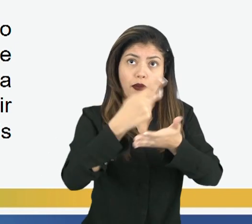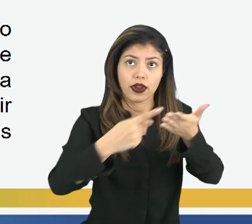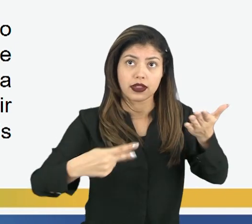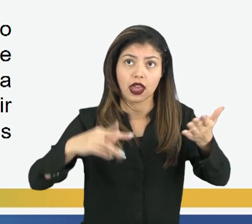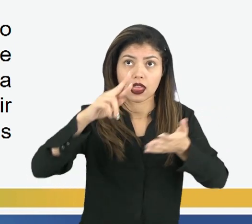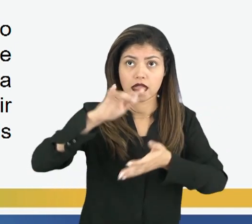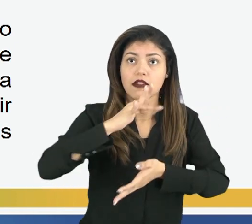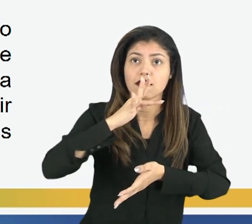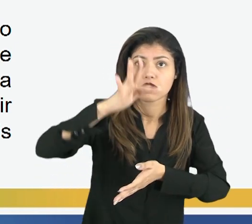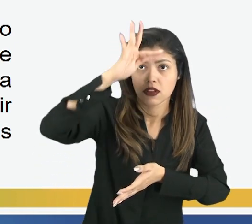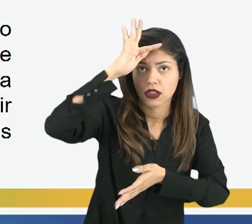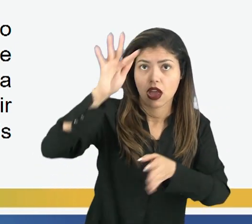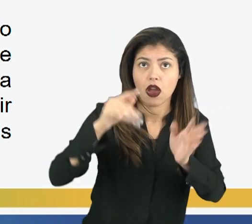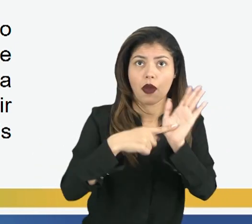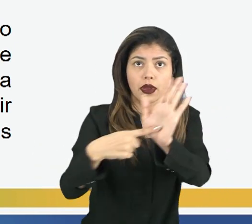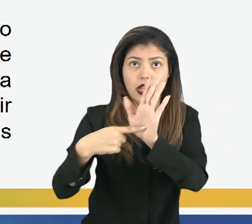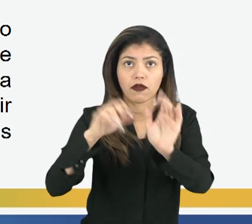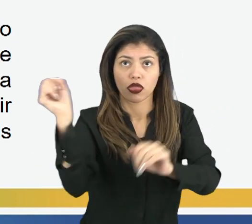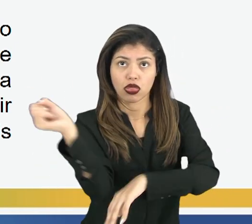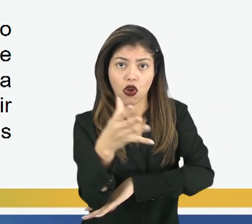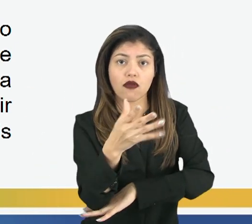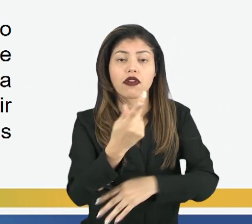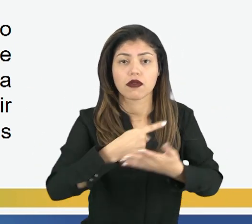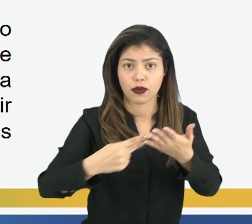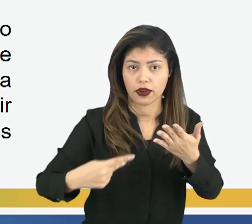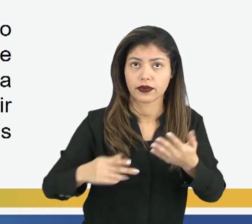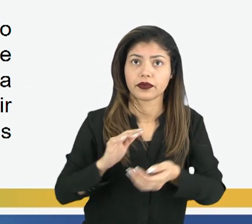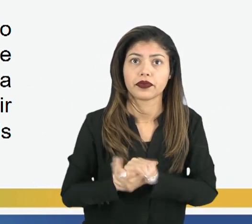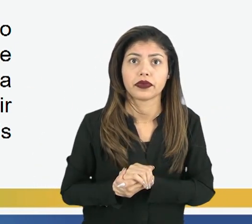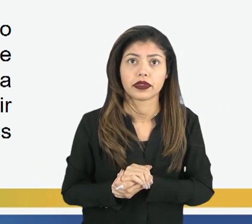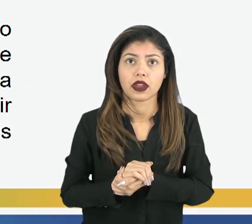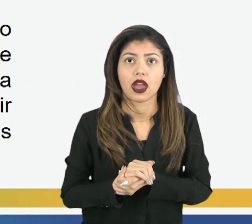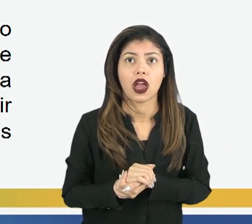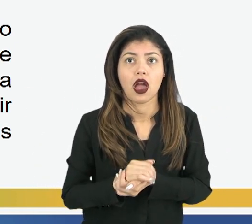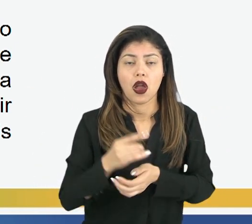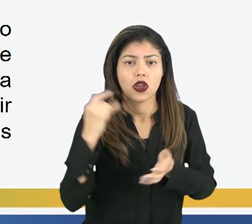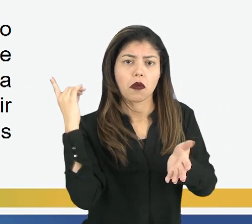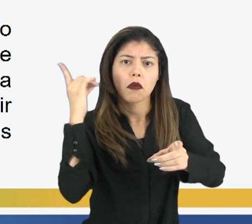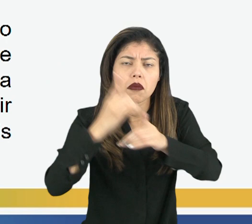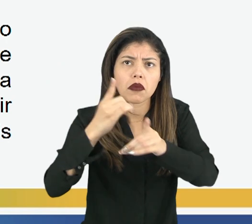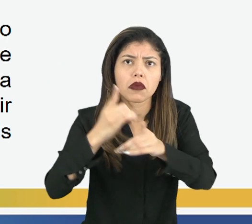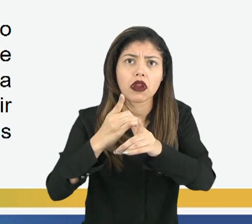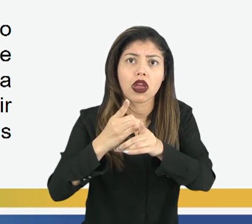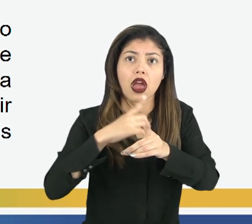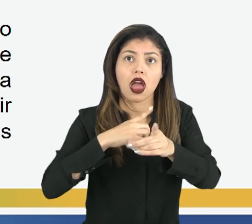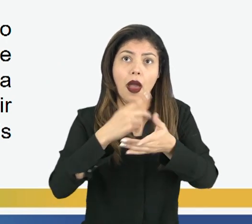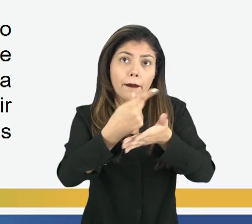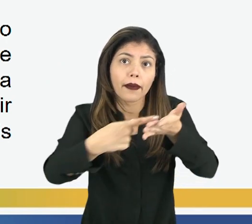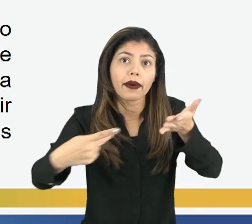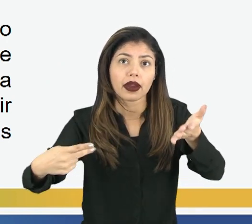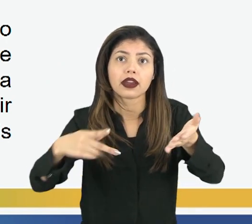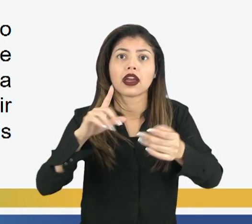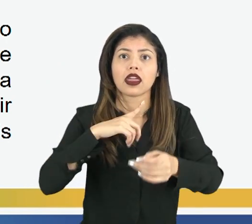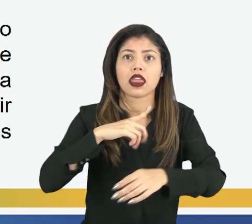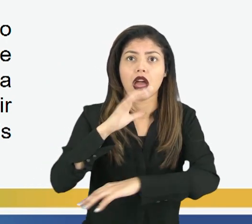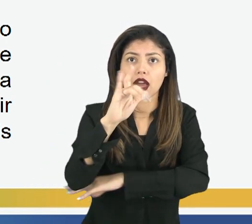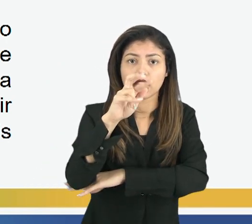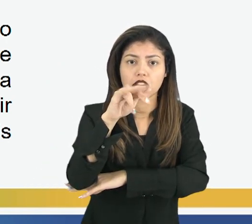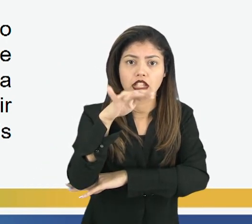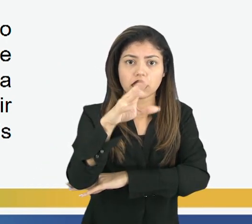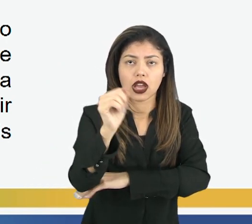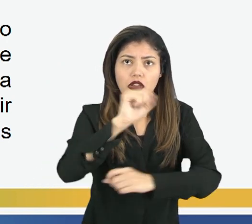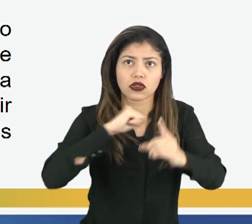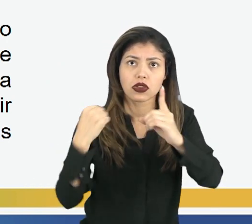e apresentava novas formas poéticas. Nós identificamos na produção poética de Augusto de Campos uma crítica social